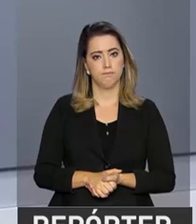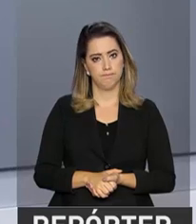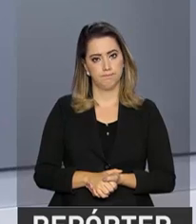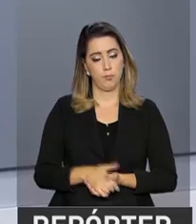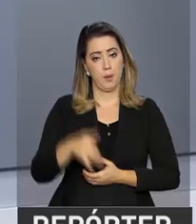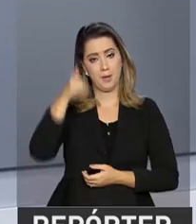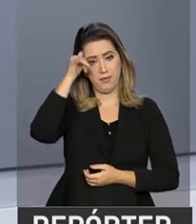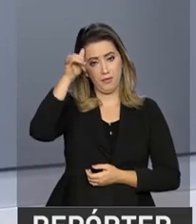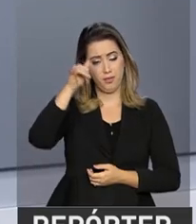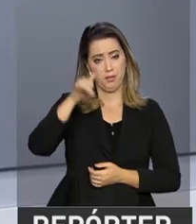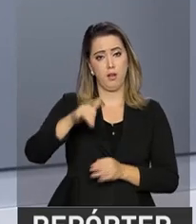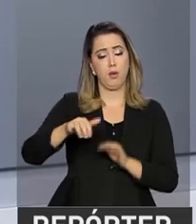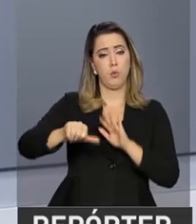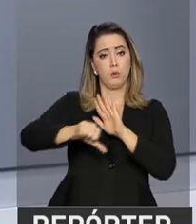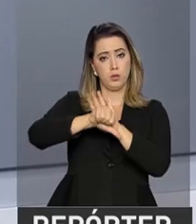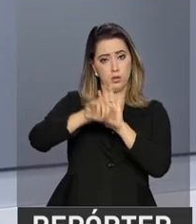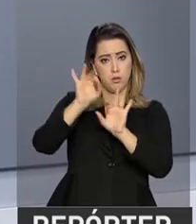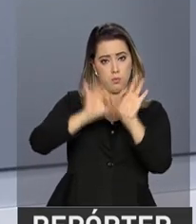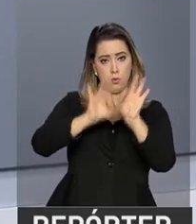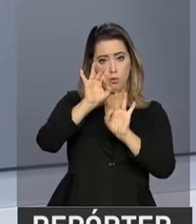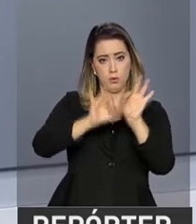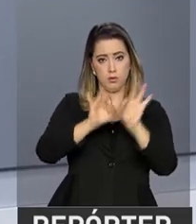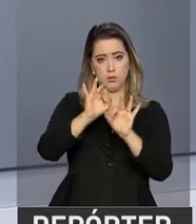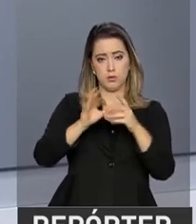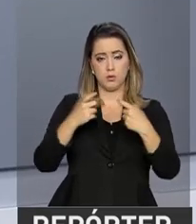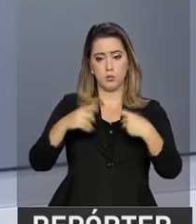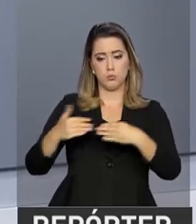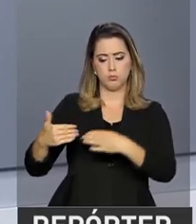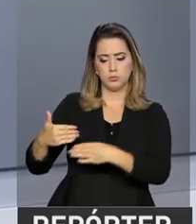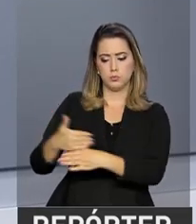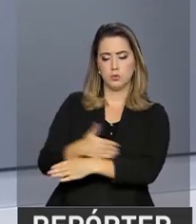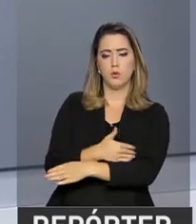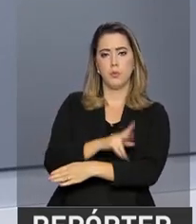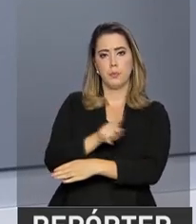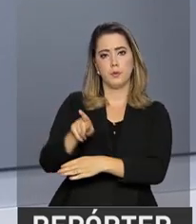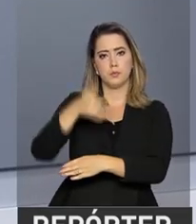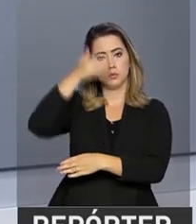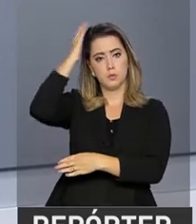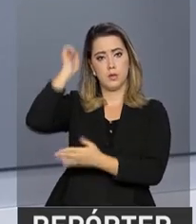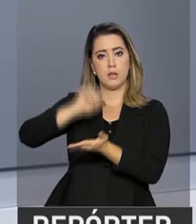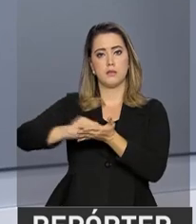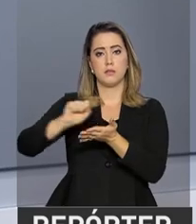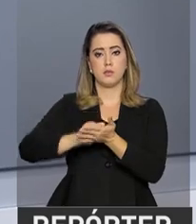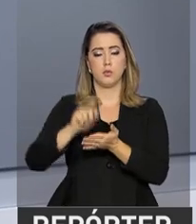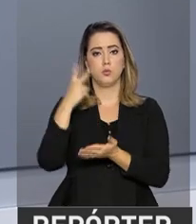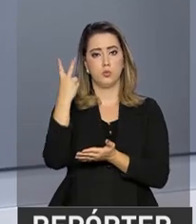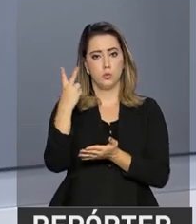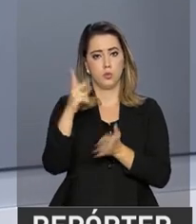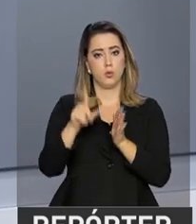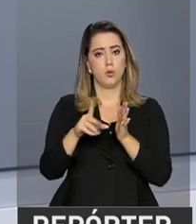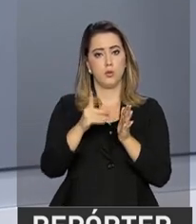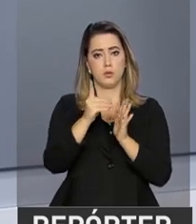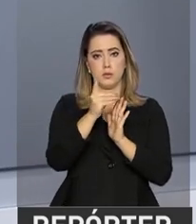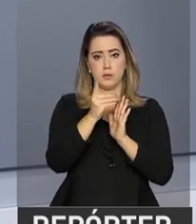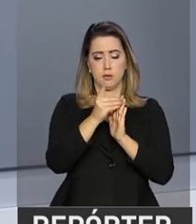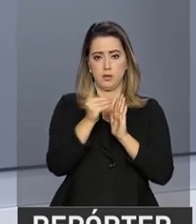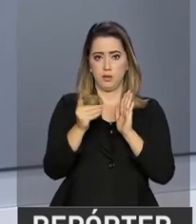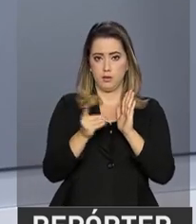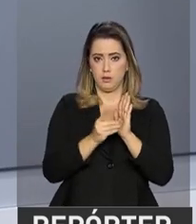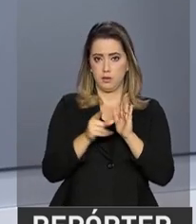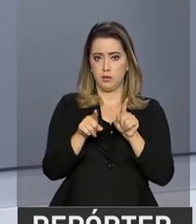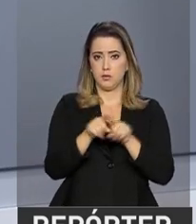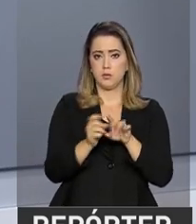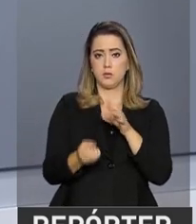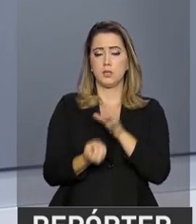Para reforçar o combate ao crime organizado na zona de fronteira, o presidente Michel Temer assinou dois decretos que criam gratificações